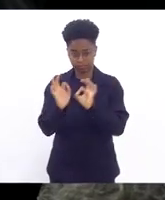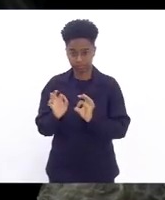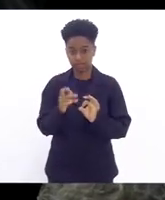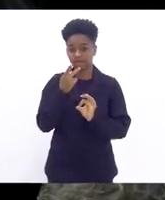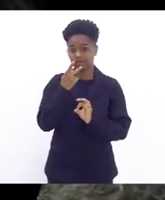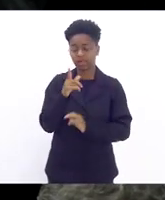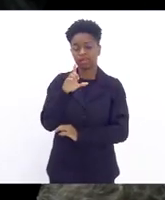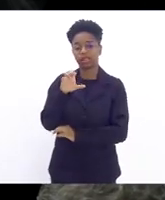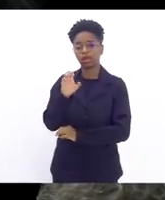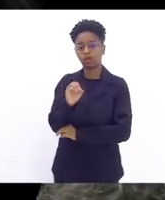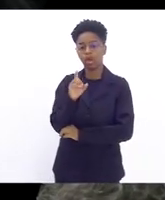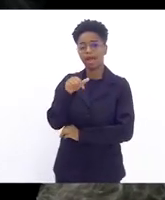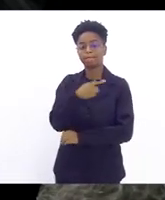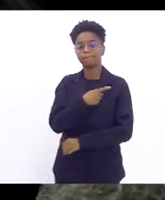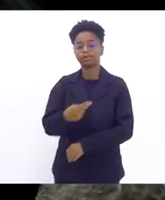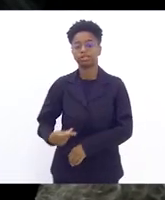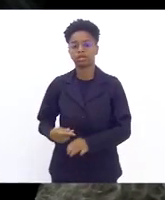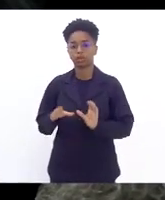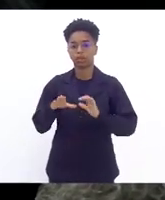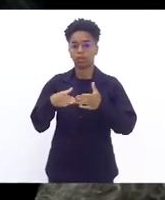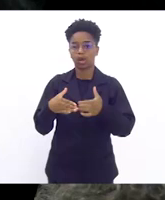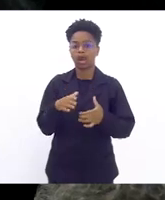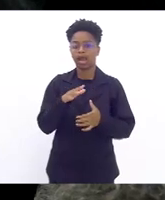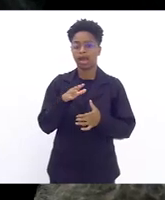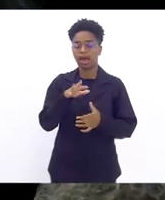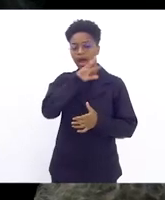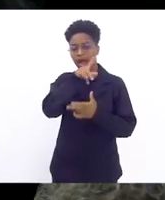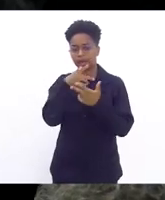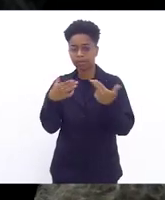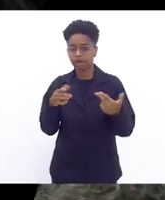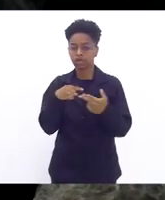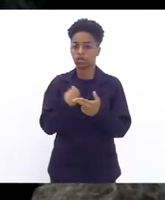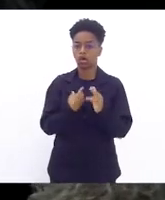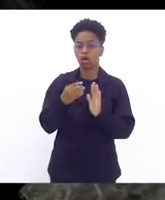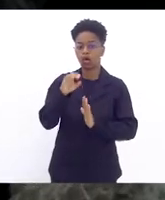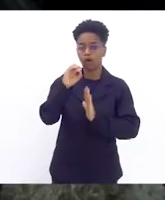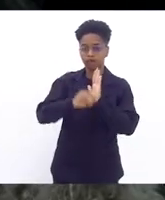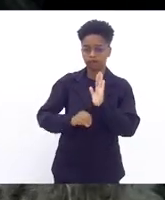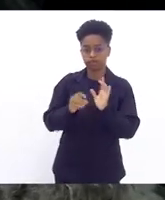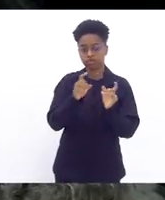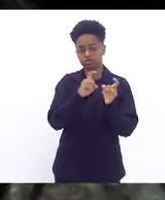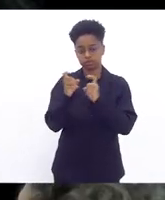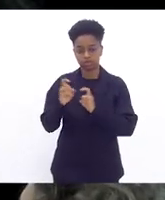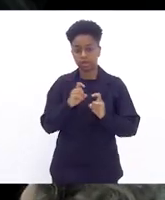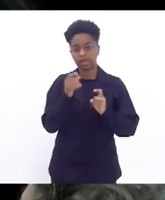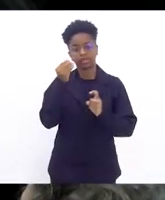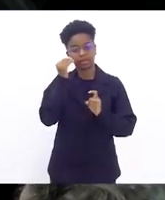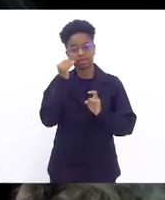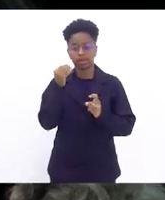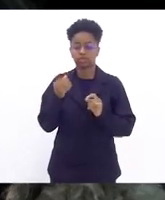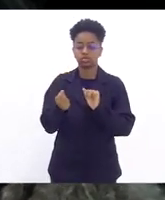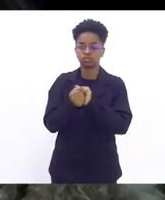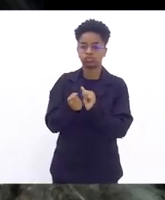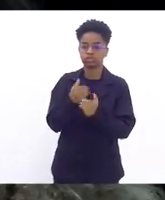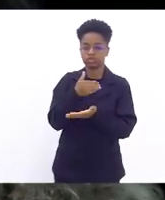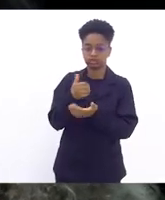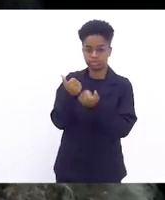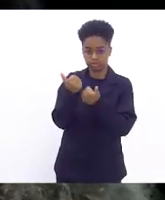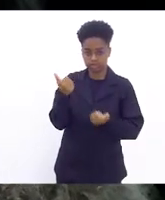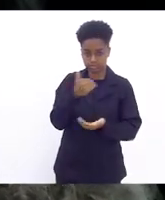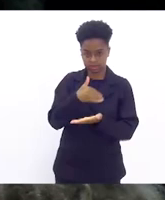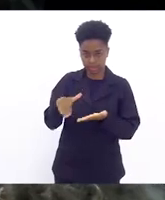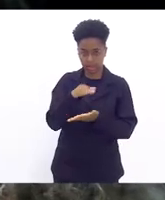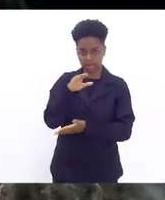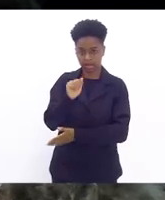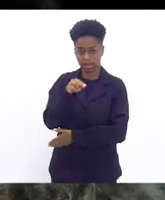é o presidente da Comissão de defesa os animais aqui pra gente fazer esse conjunto e montar essa essa reunião se for o caso do secretária Camila Costa que